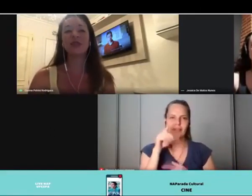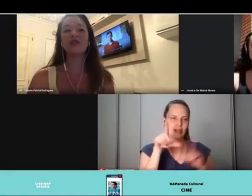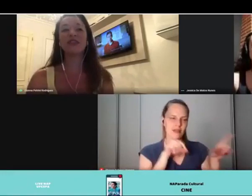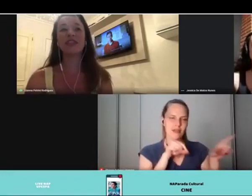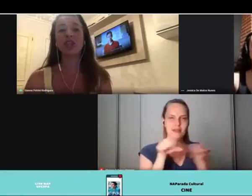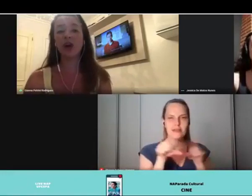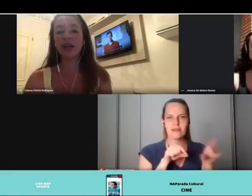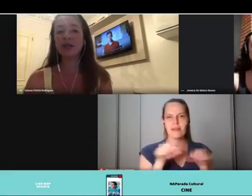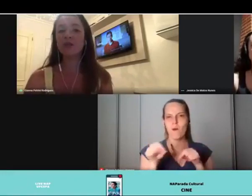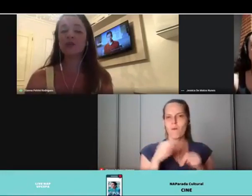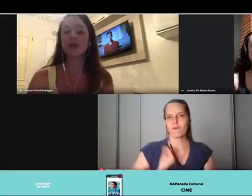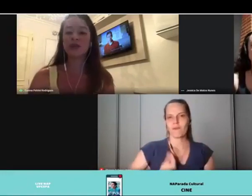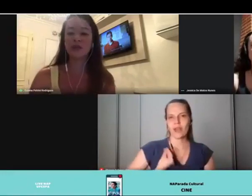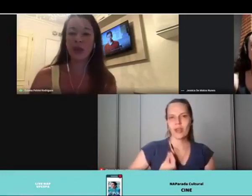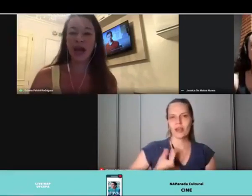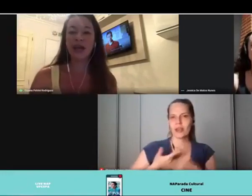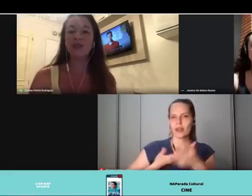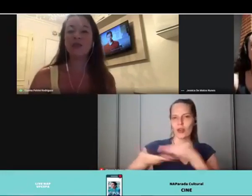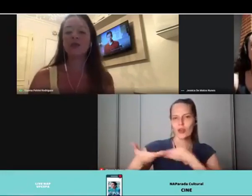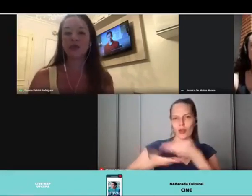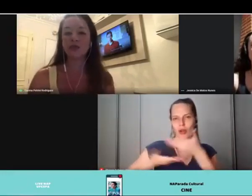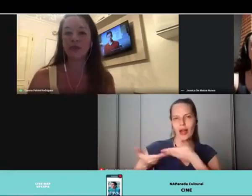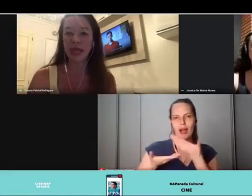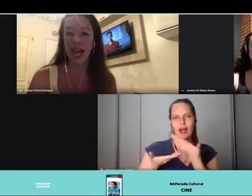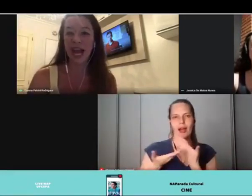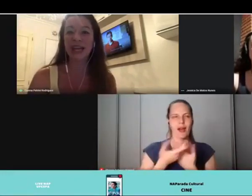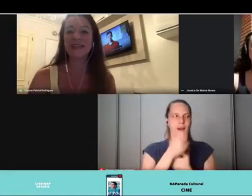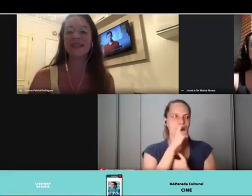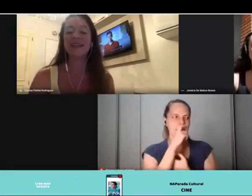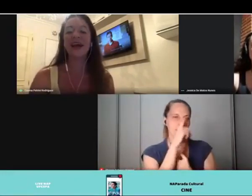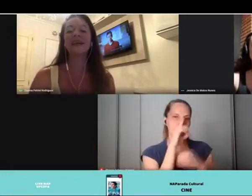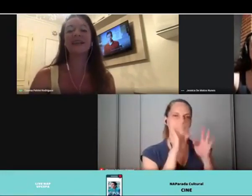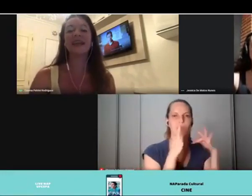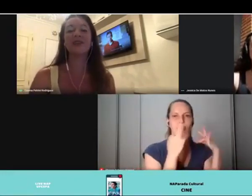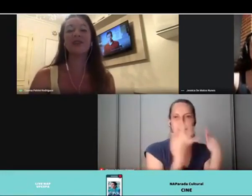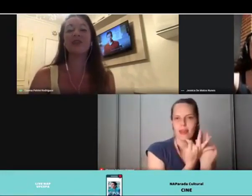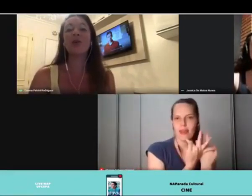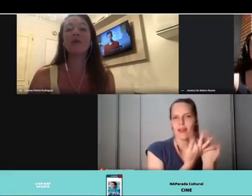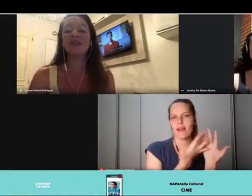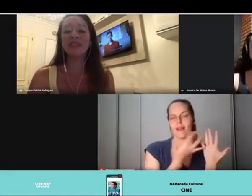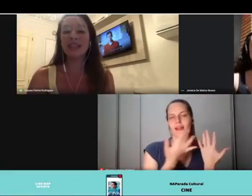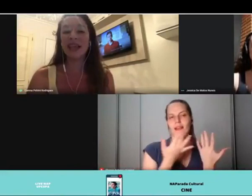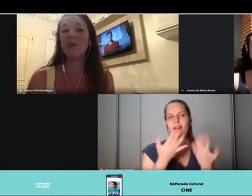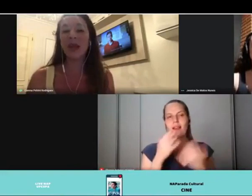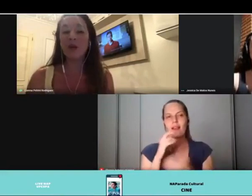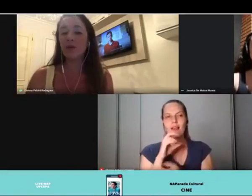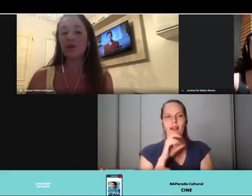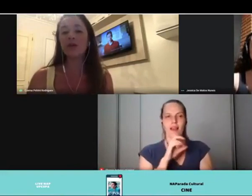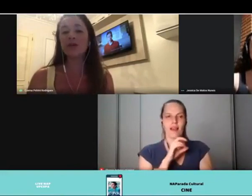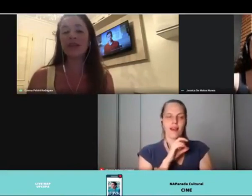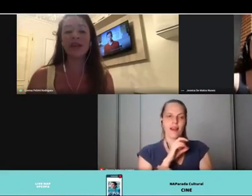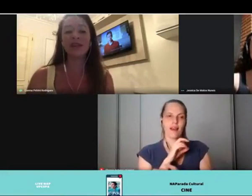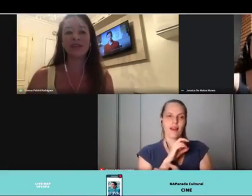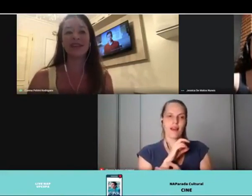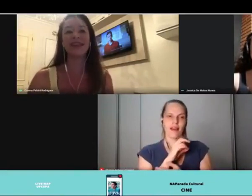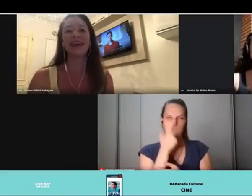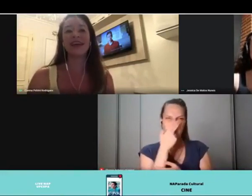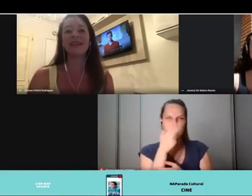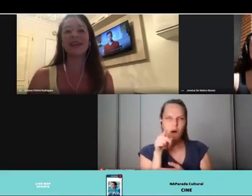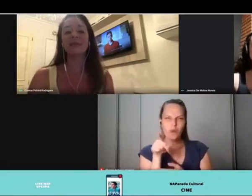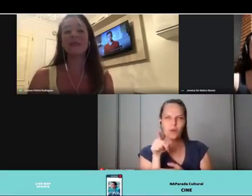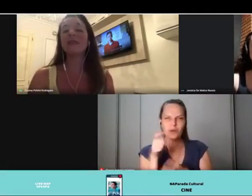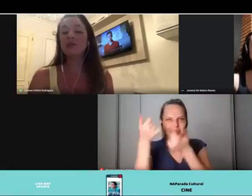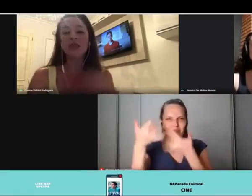né? De poder fazer trocas com os nossos pais, com os nossos familiares, né? De como vai ser, bem como tu trouxeste,